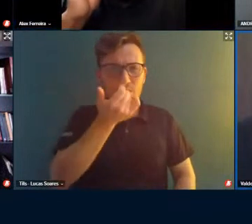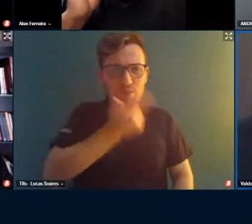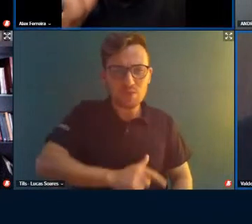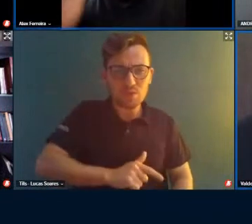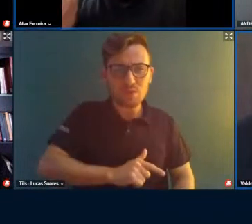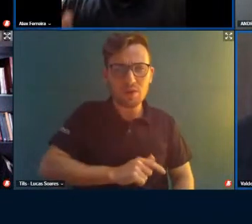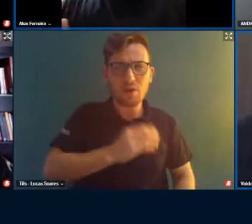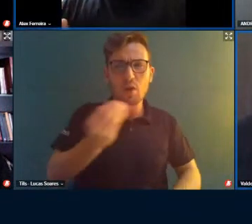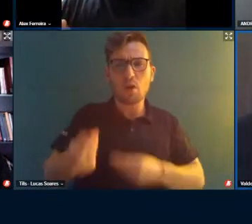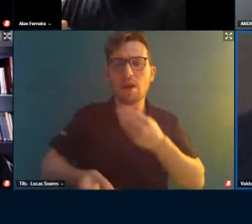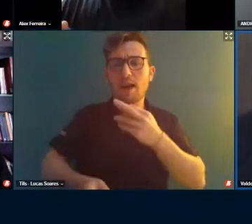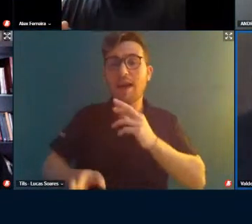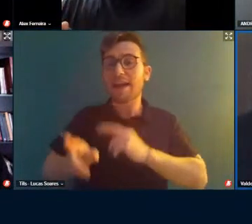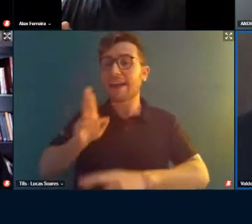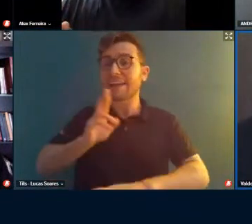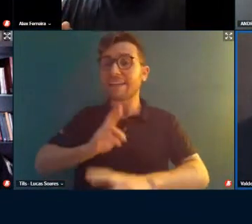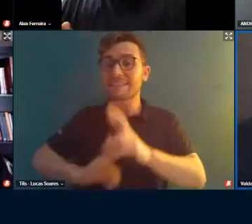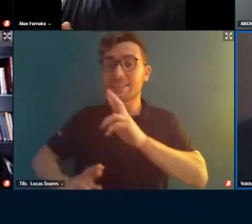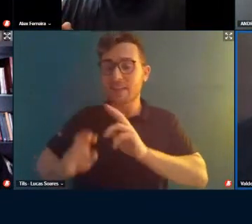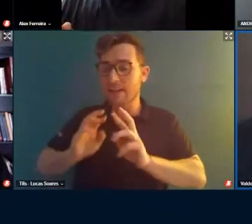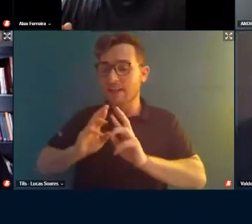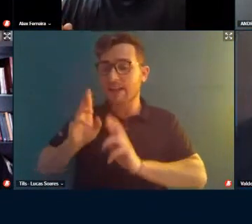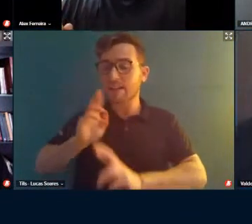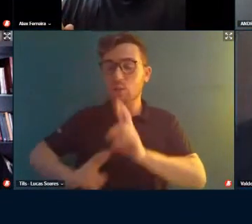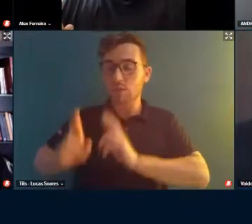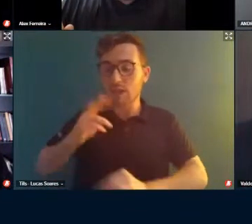Os resultados do projeto de vocês